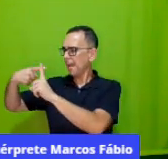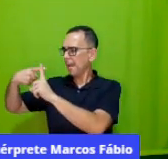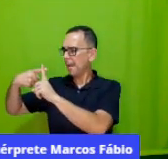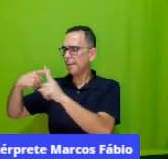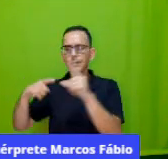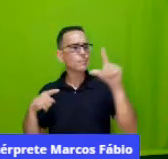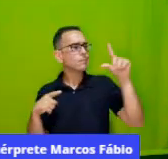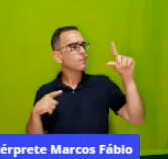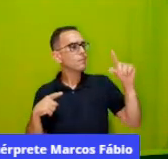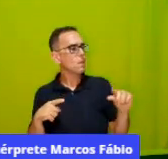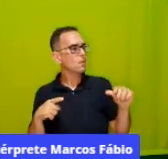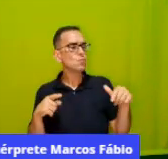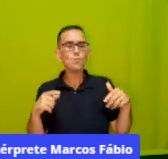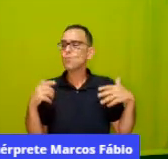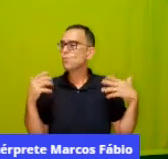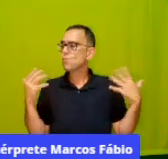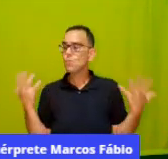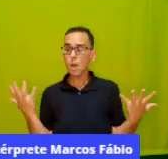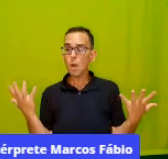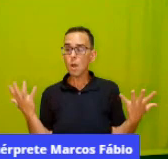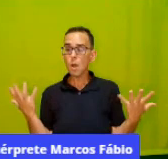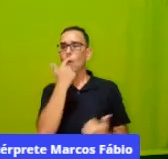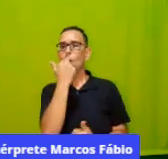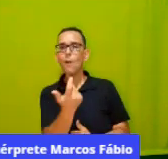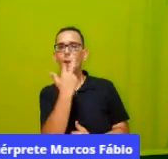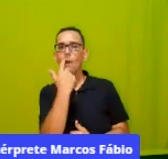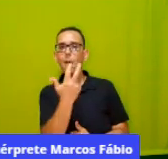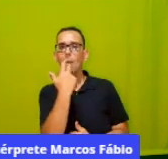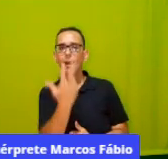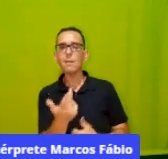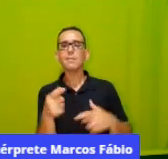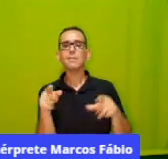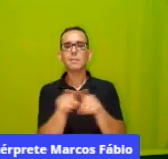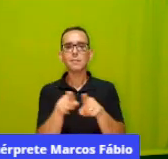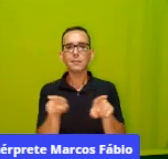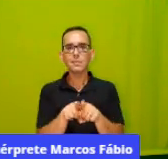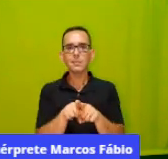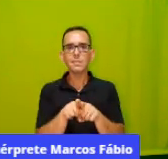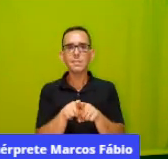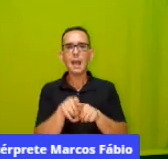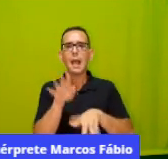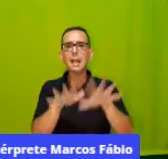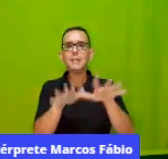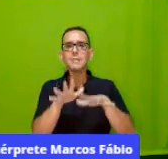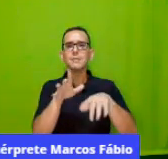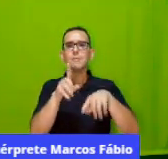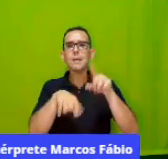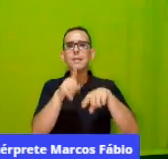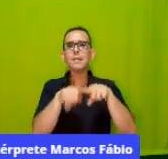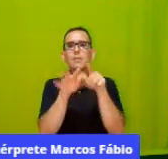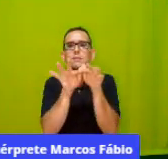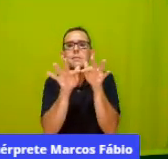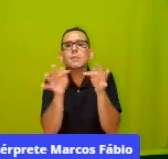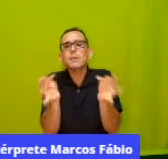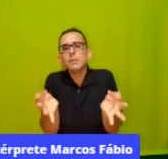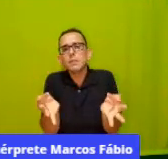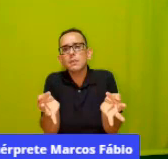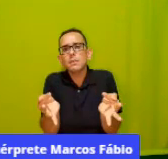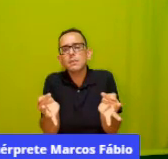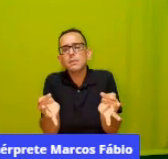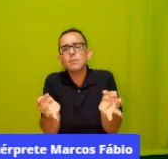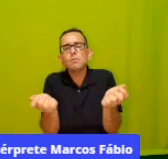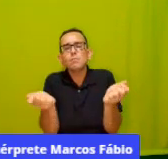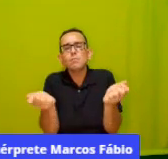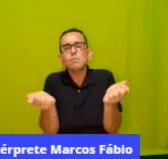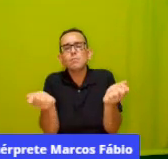Matemática, que é a pizza, a gente vai por aqui. Qual tem mais? Qual tem menos, né? As cores, reforça as cores.